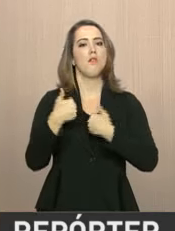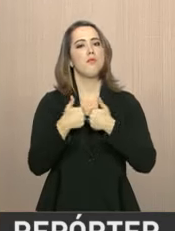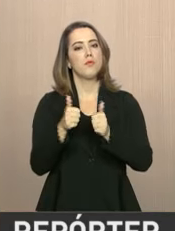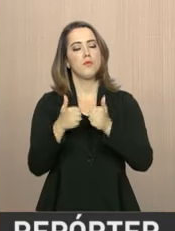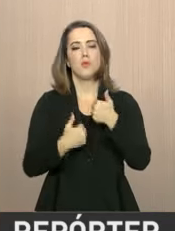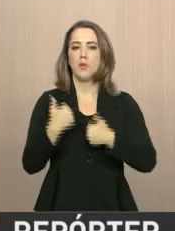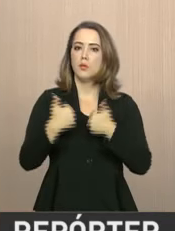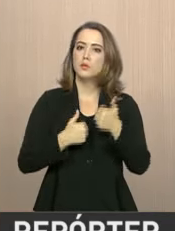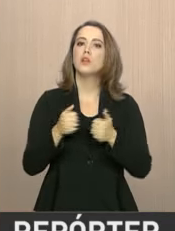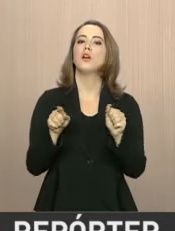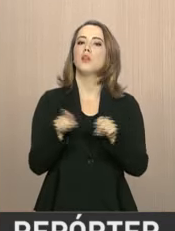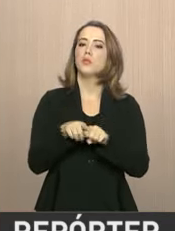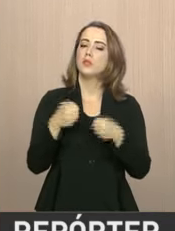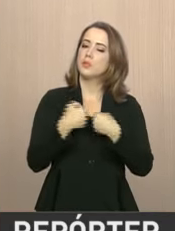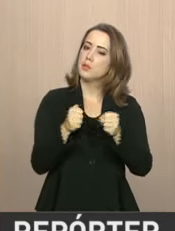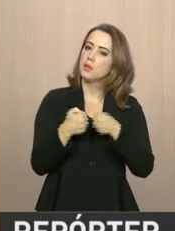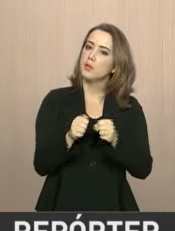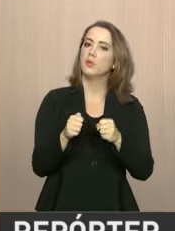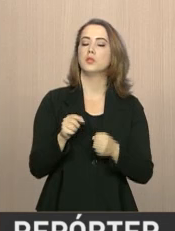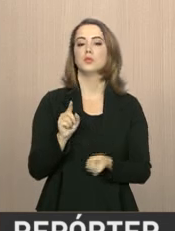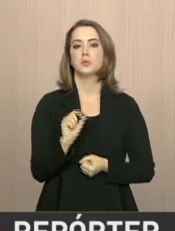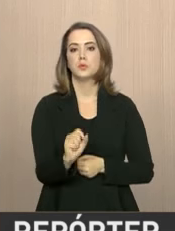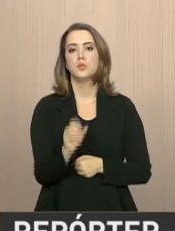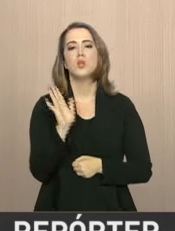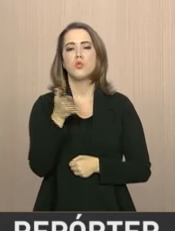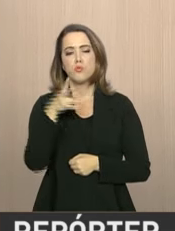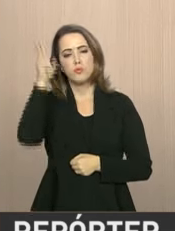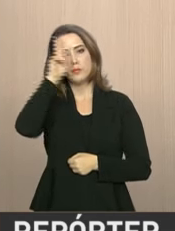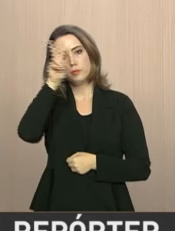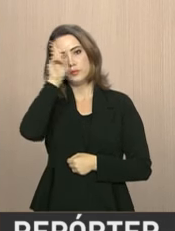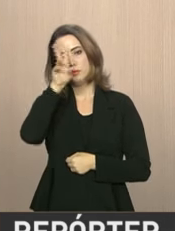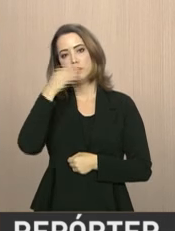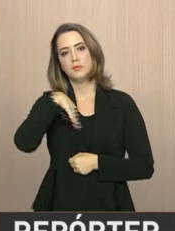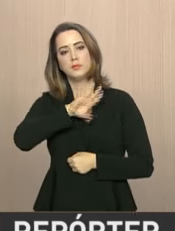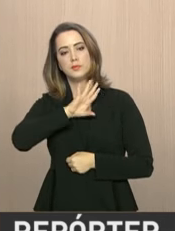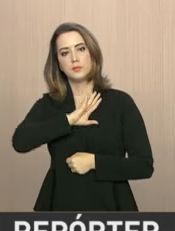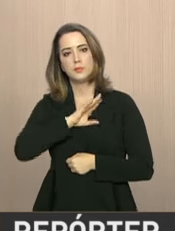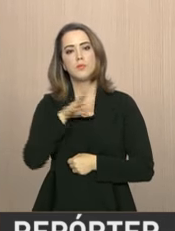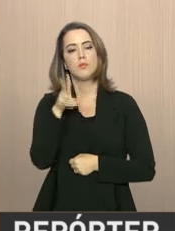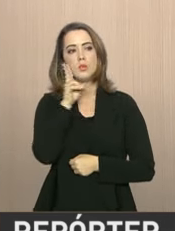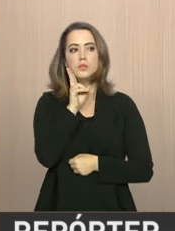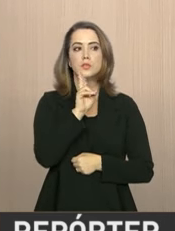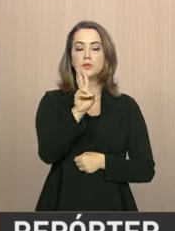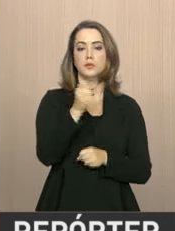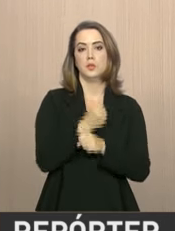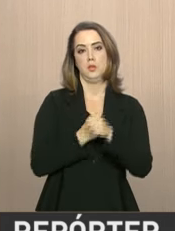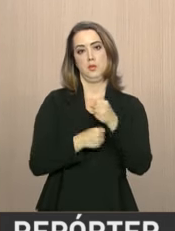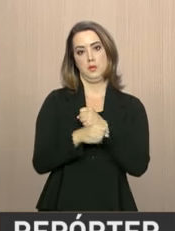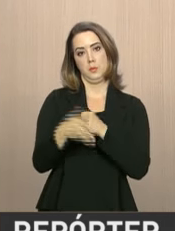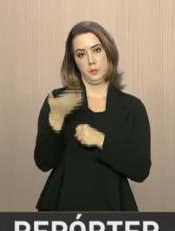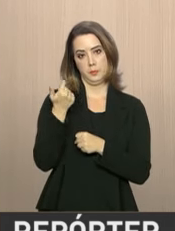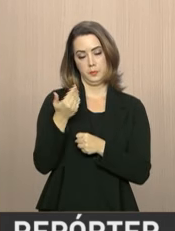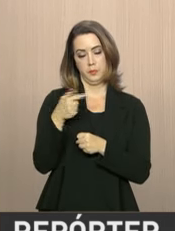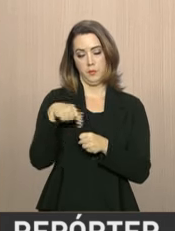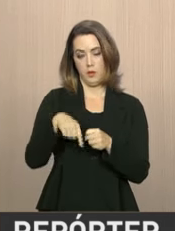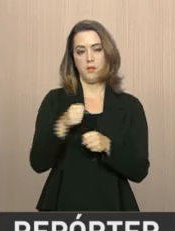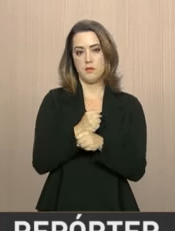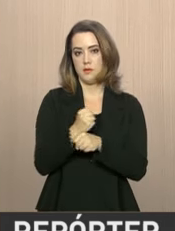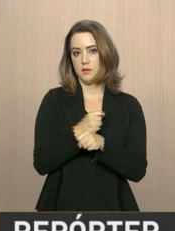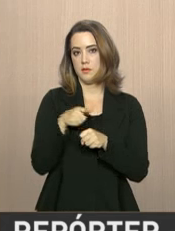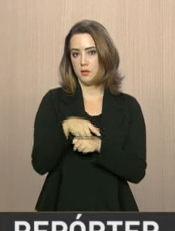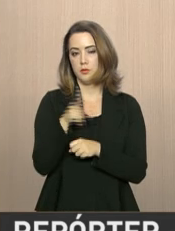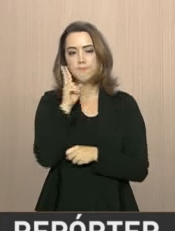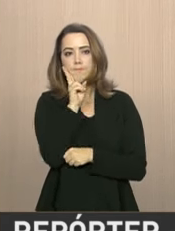isto já é histórico Considerando o ano de 2016 e agora com com